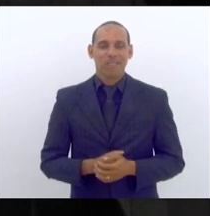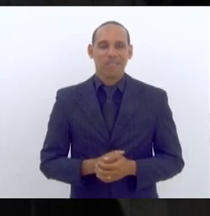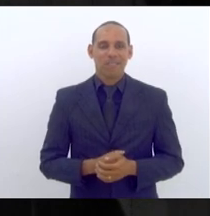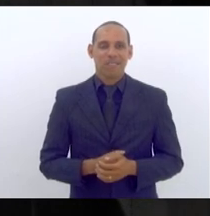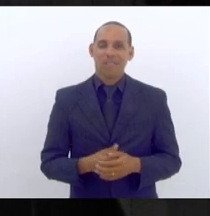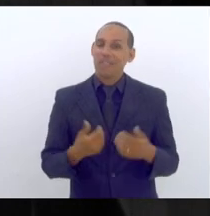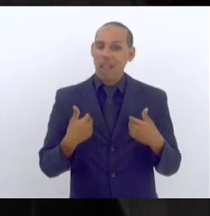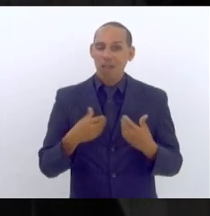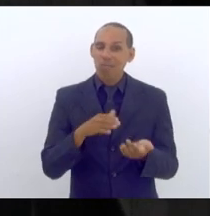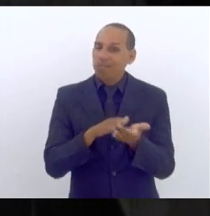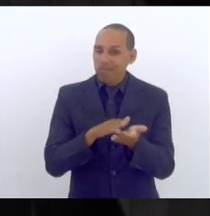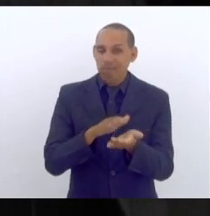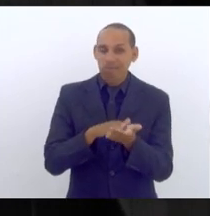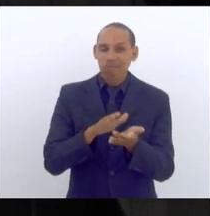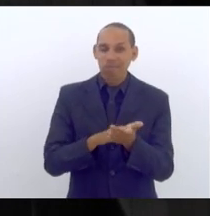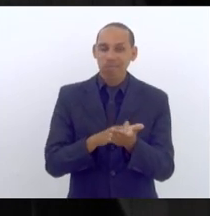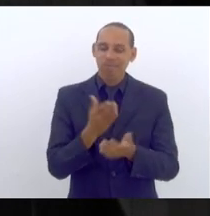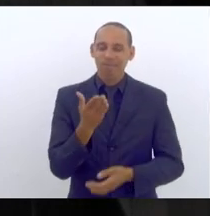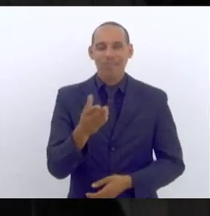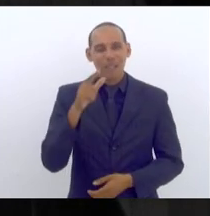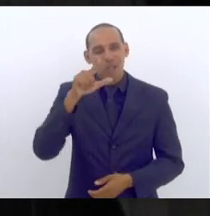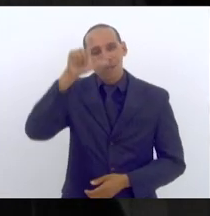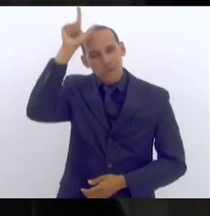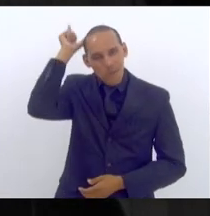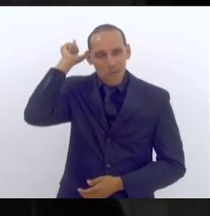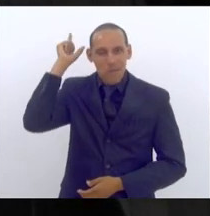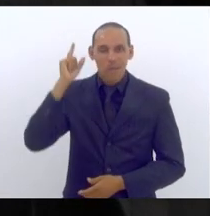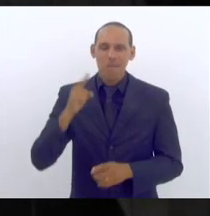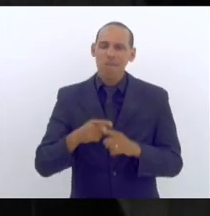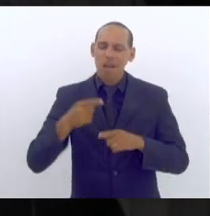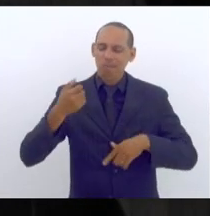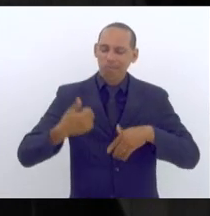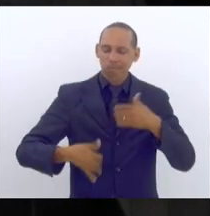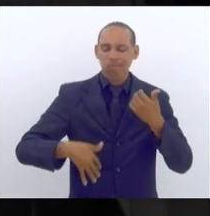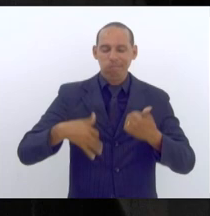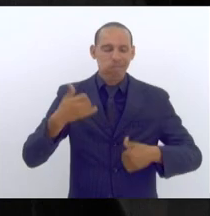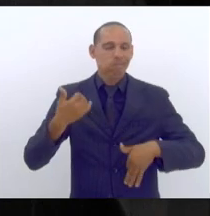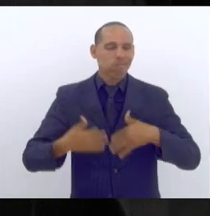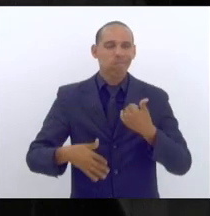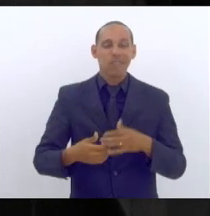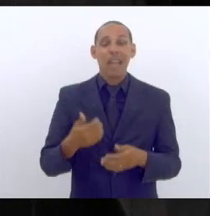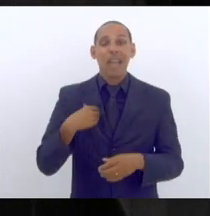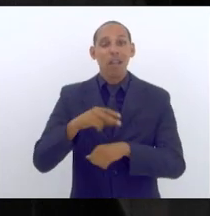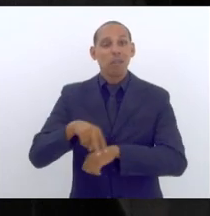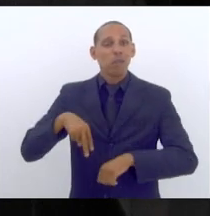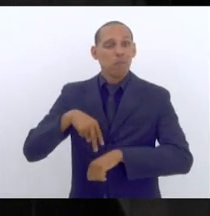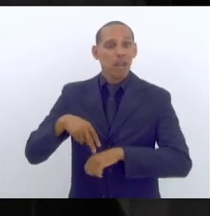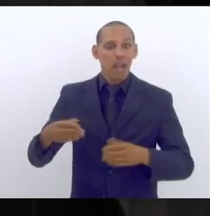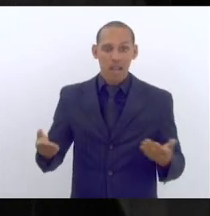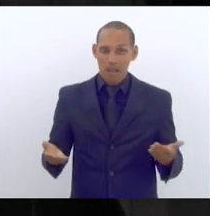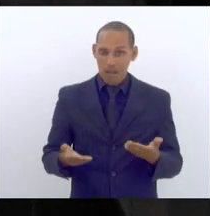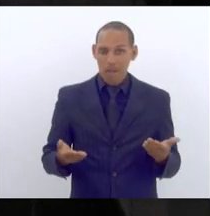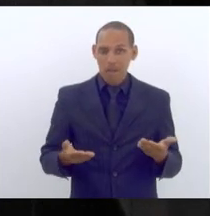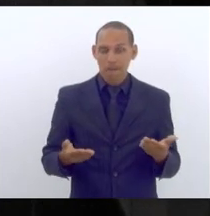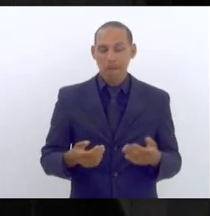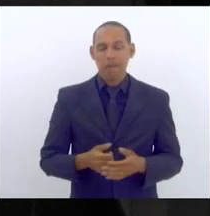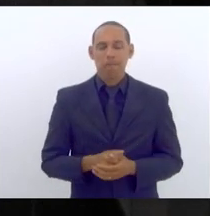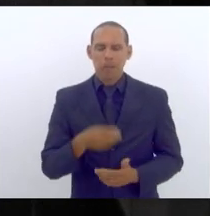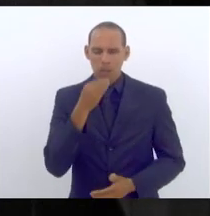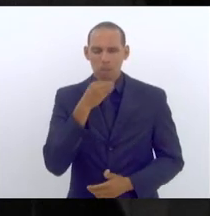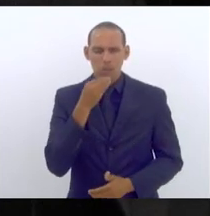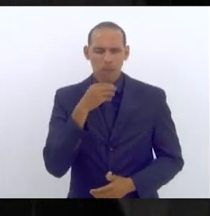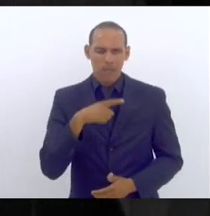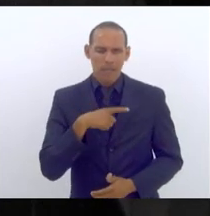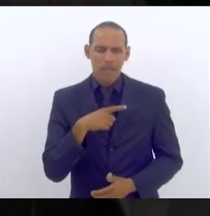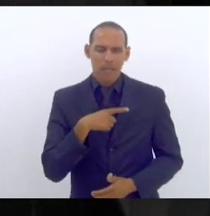e eu quero parabenizar o decano Luiz Paulo pela sua fala eu subo a tribuna tribuna nesta oportunidade